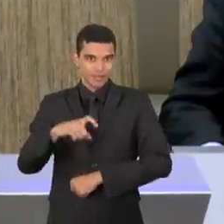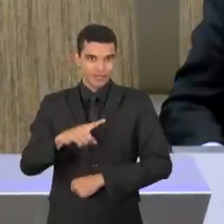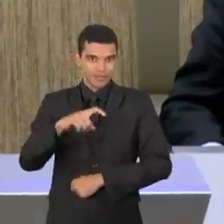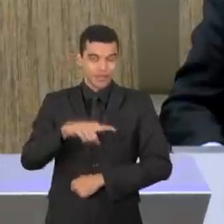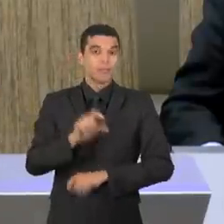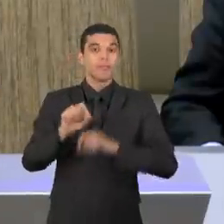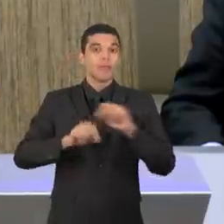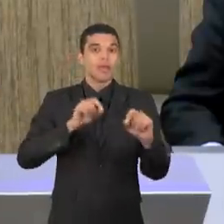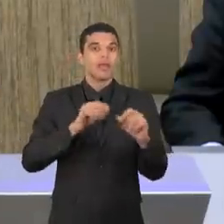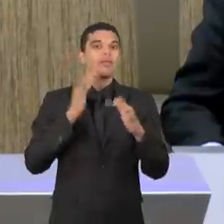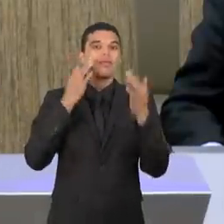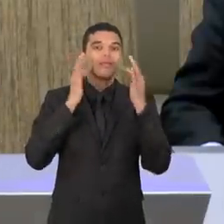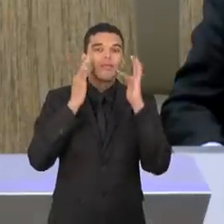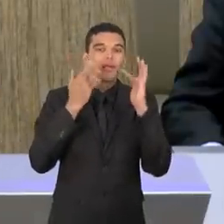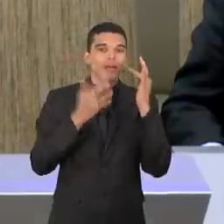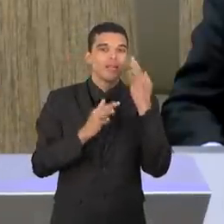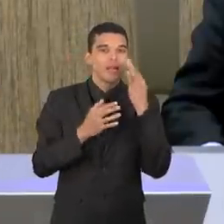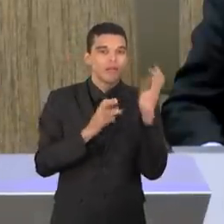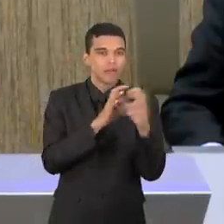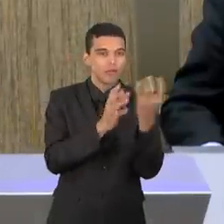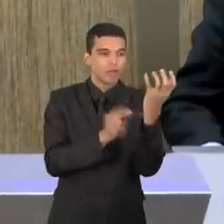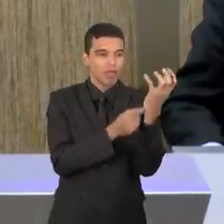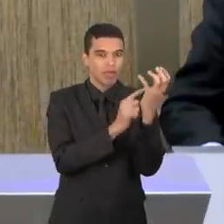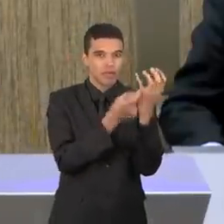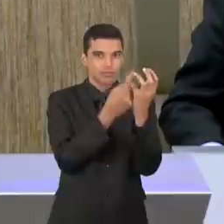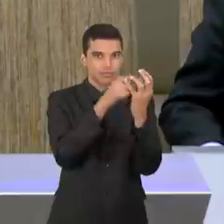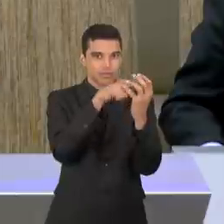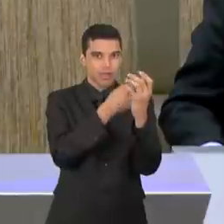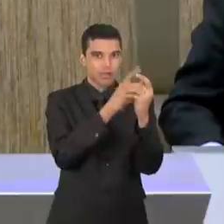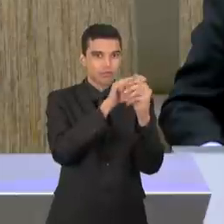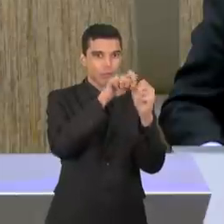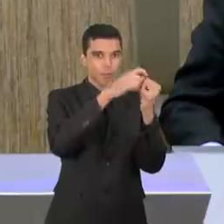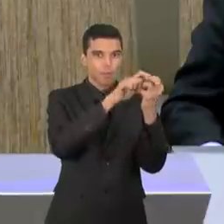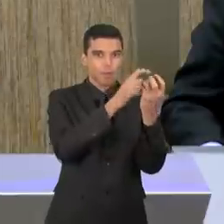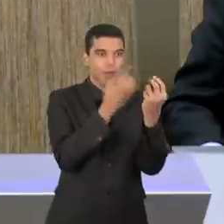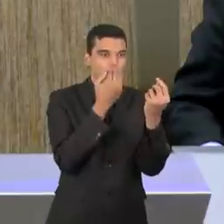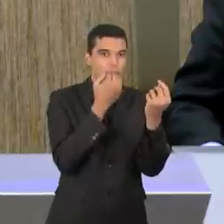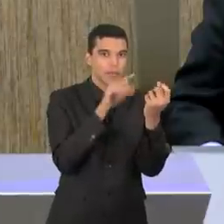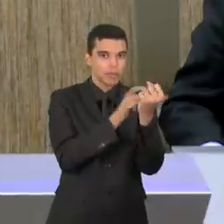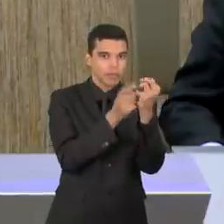respeito desses, da espécie, desses animais aqui, desses insetos aqui.